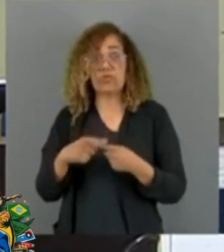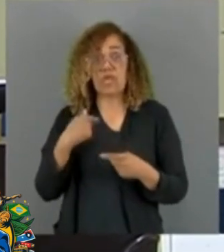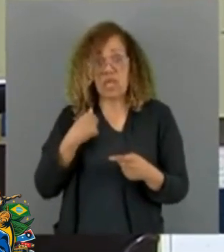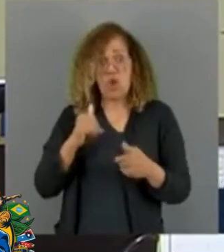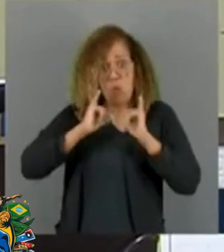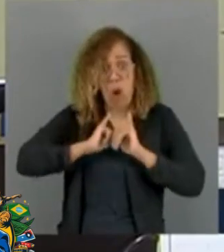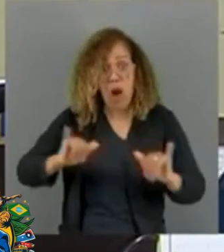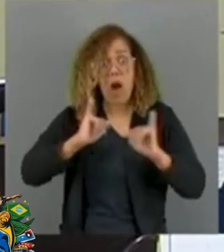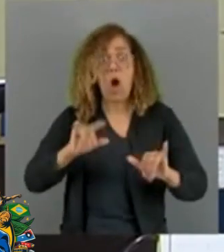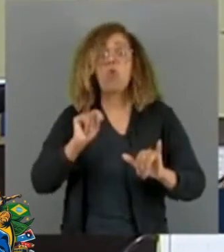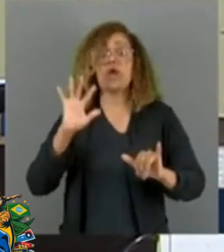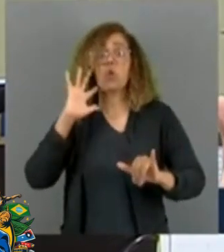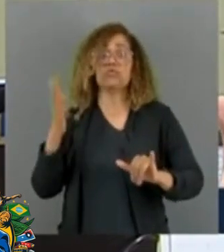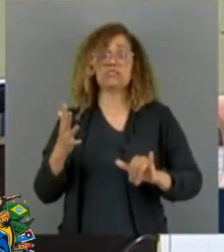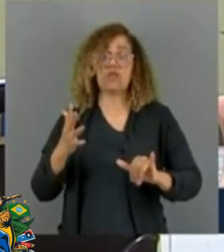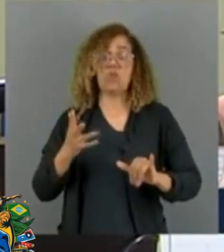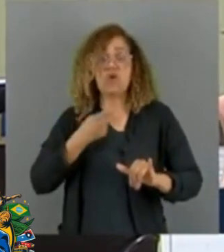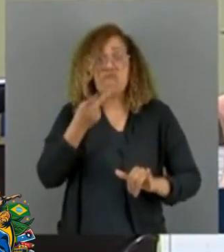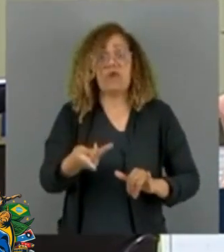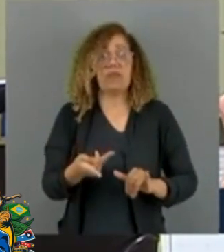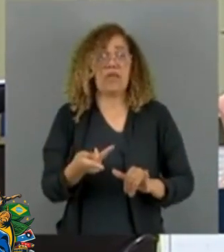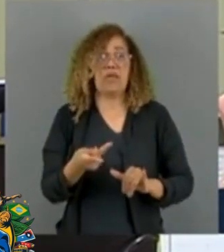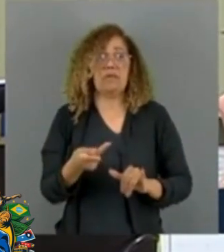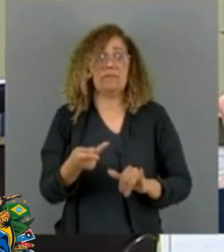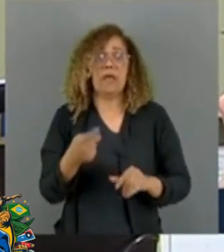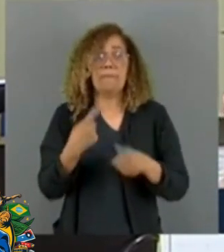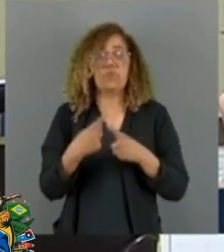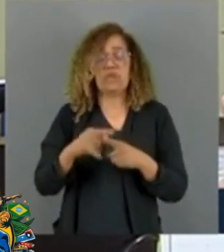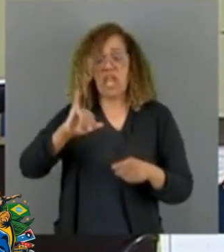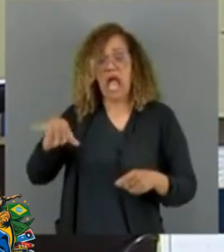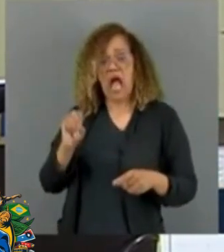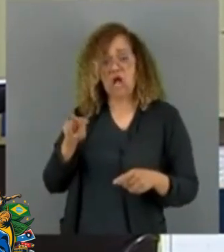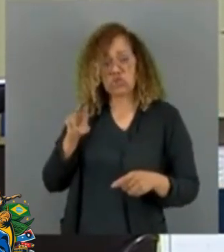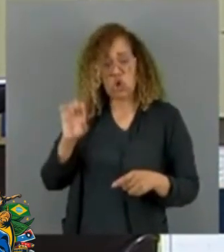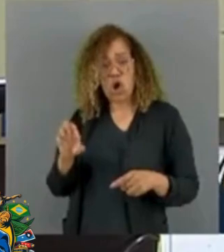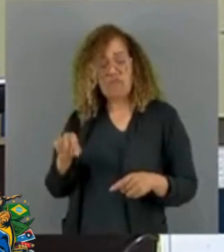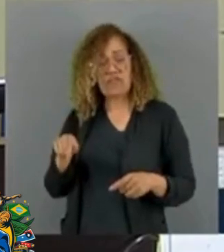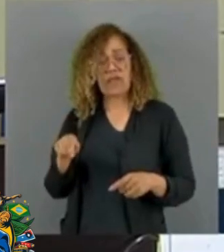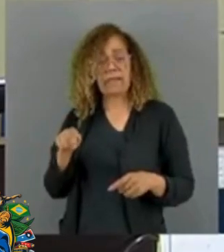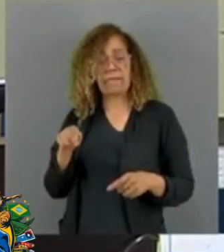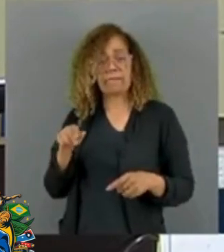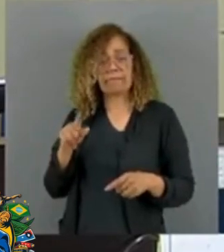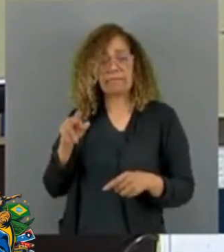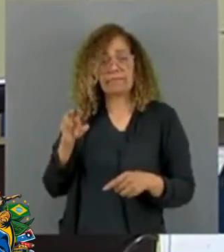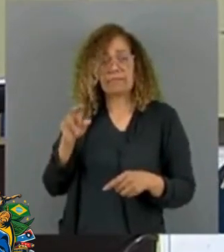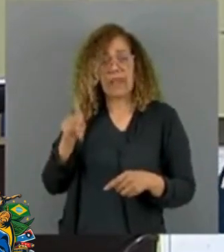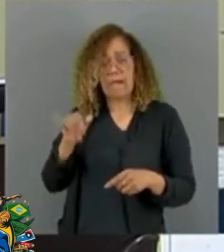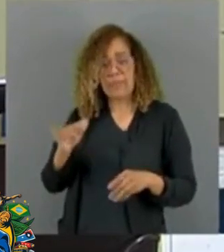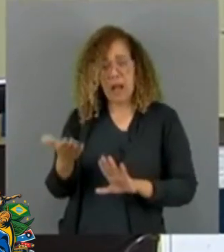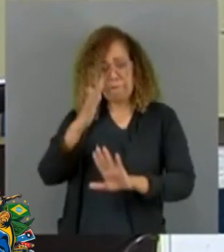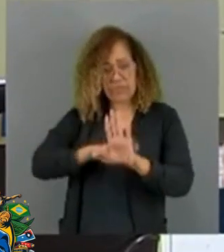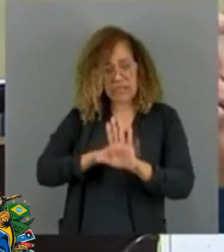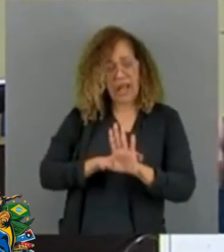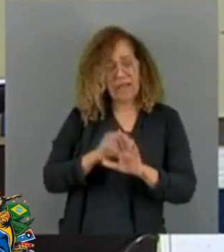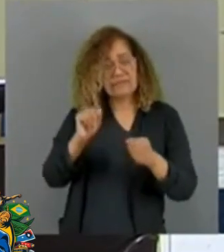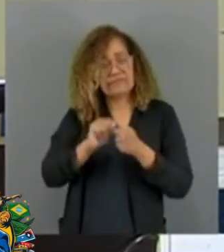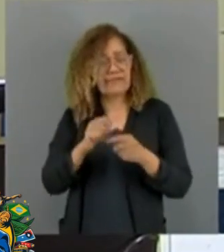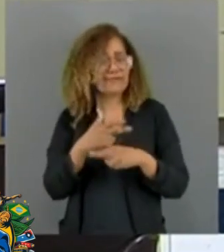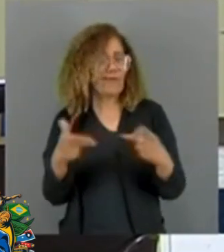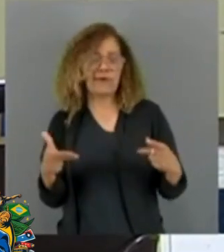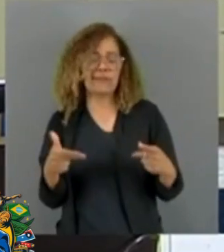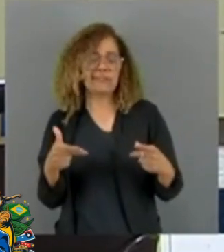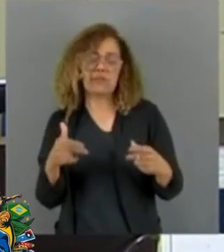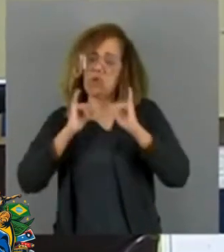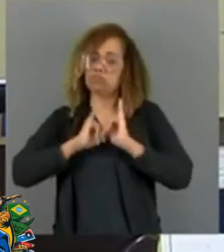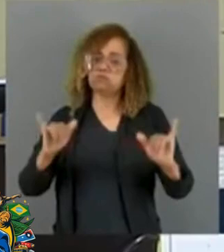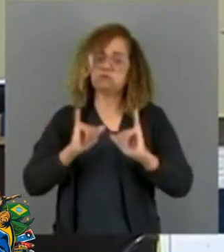aconteceu. Houve um descolamento ideológico do que a Jovem Pan pretendia com a sua programação e nós seguimos adiante. Voltando